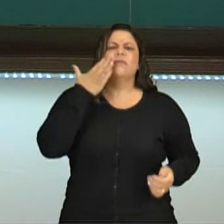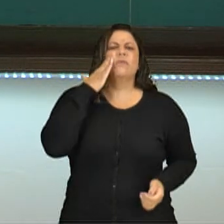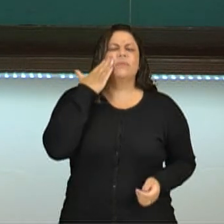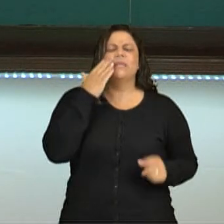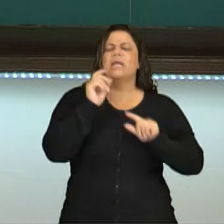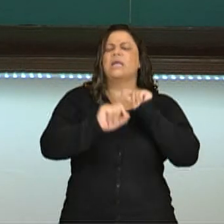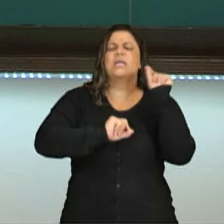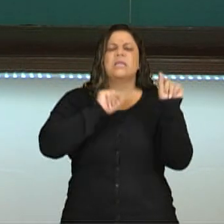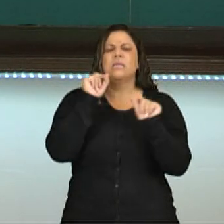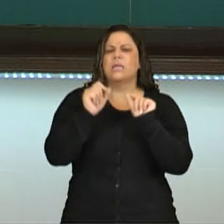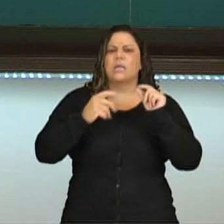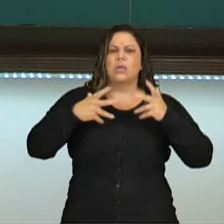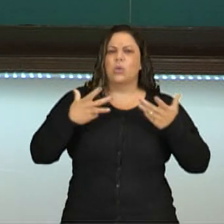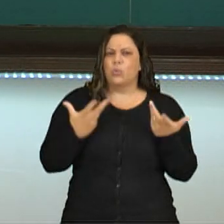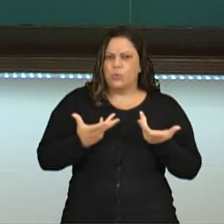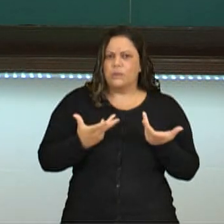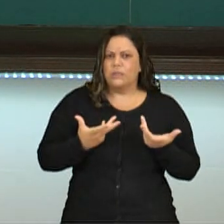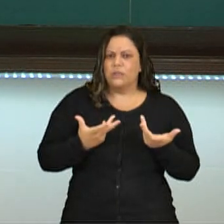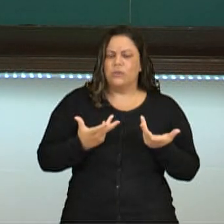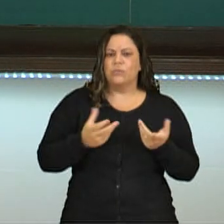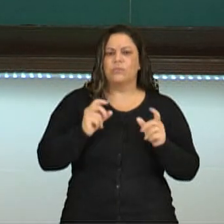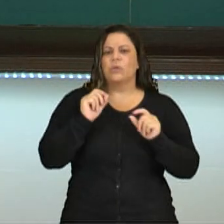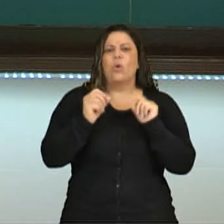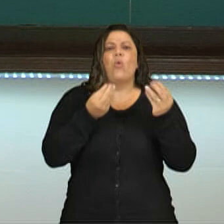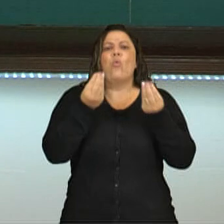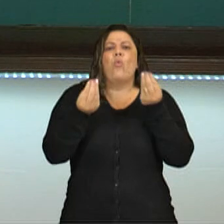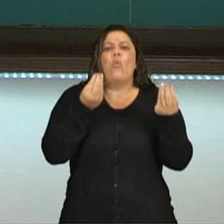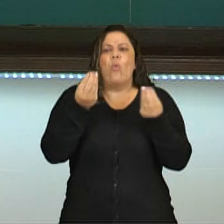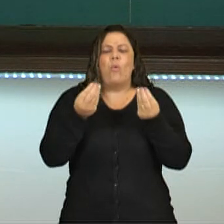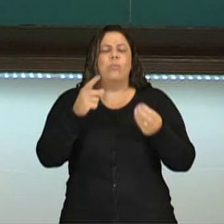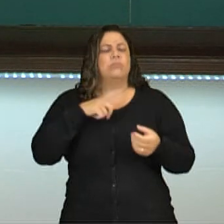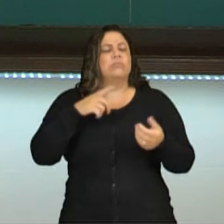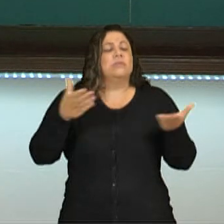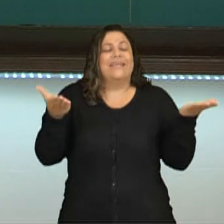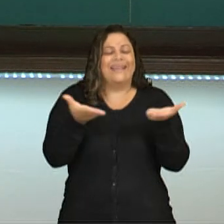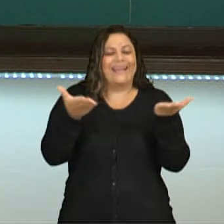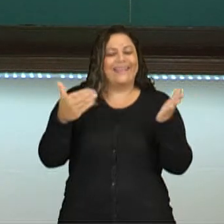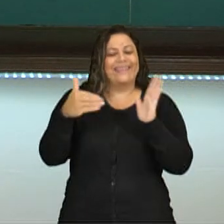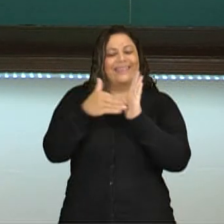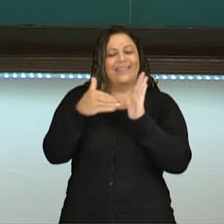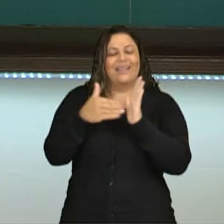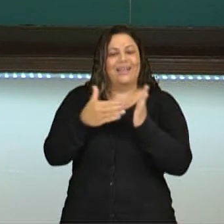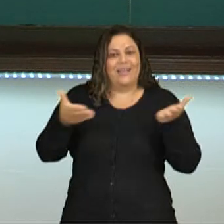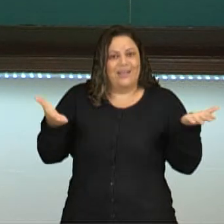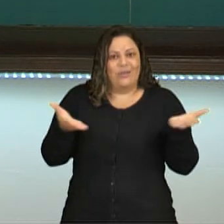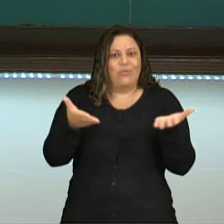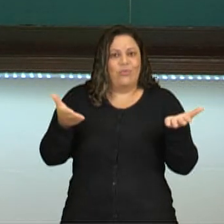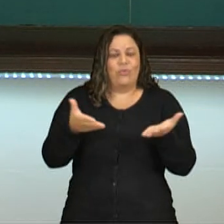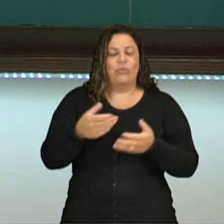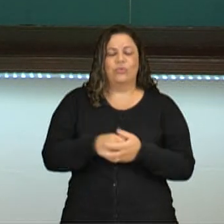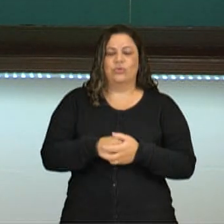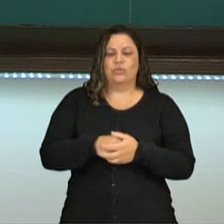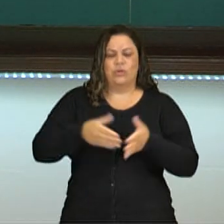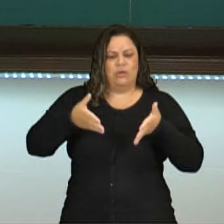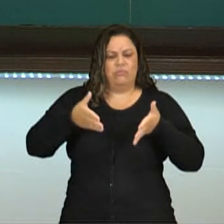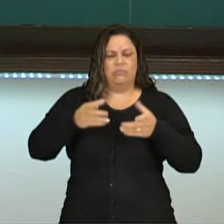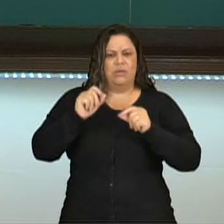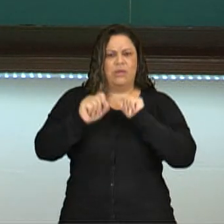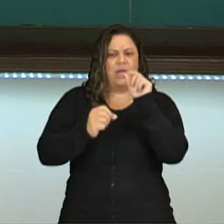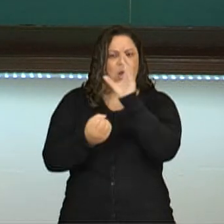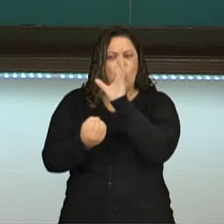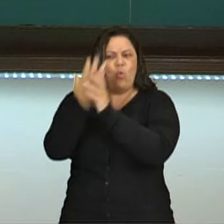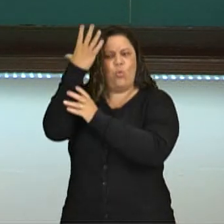um pouquinho como que se chegou até isso que nós temos hoje. Isso, na verdade, não nasceu assim.